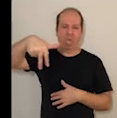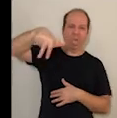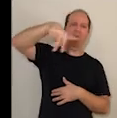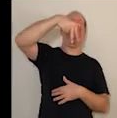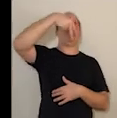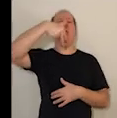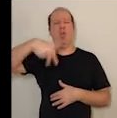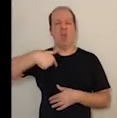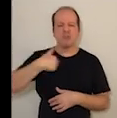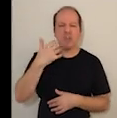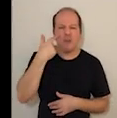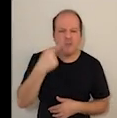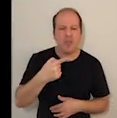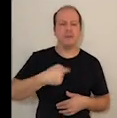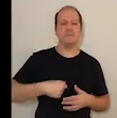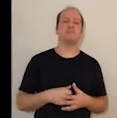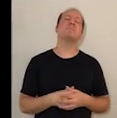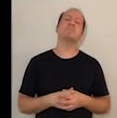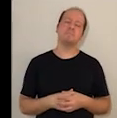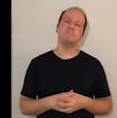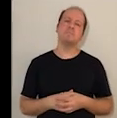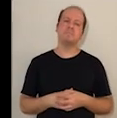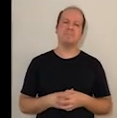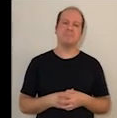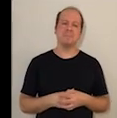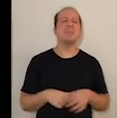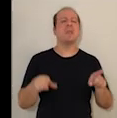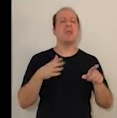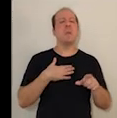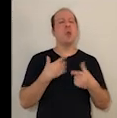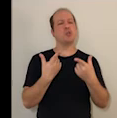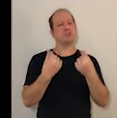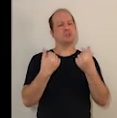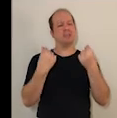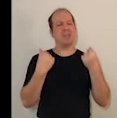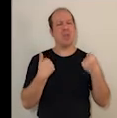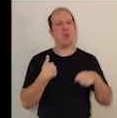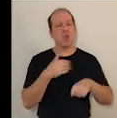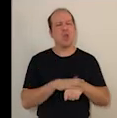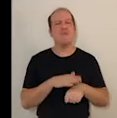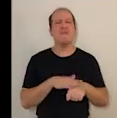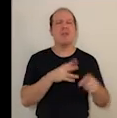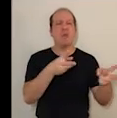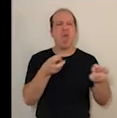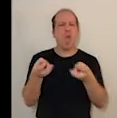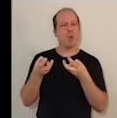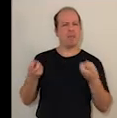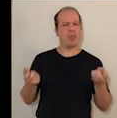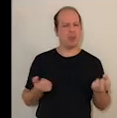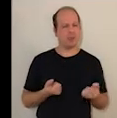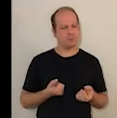bailar ao vento como ele fez comigo. Aí, e o meu dinheiro? Como é que eu faço